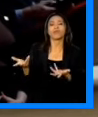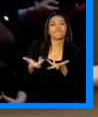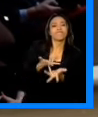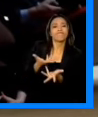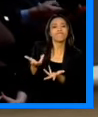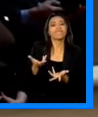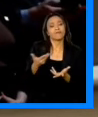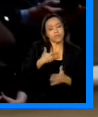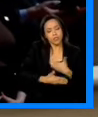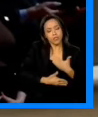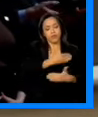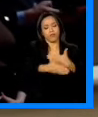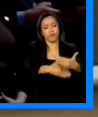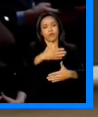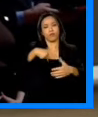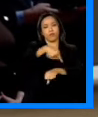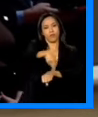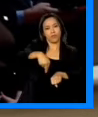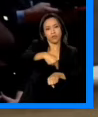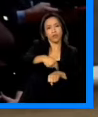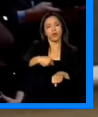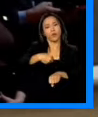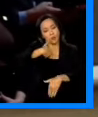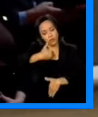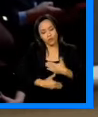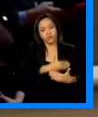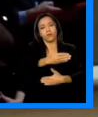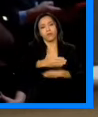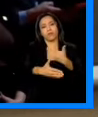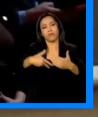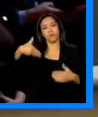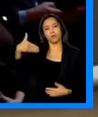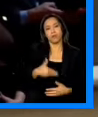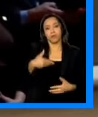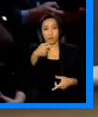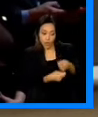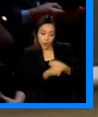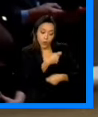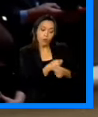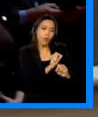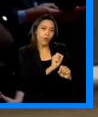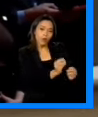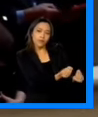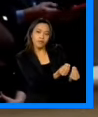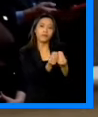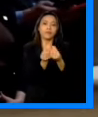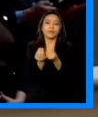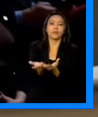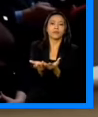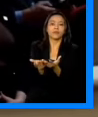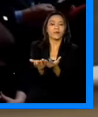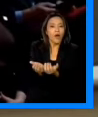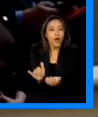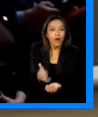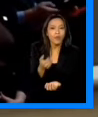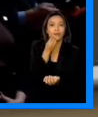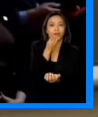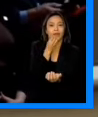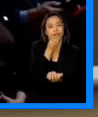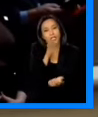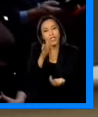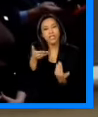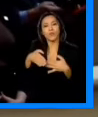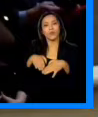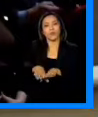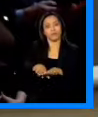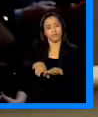o desenvolvimento da nação, o desenvolvimento da nossa economia, dando oportunidade, dando inclusão e dando